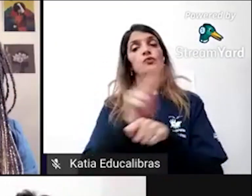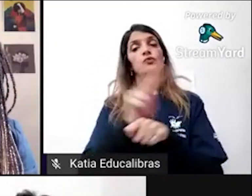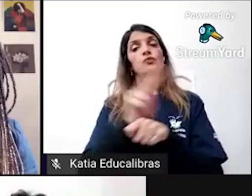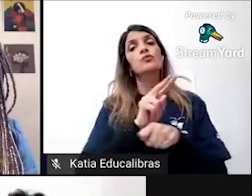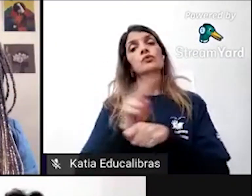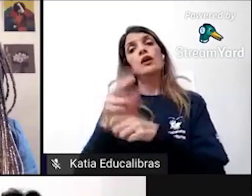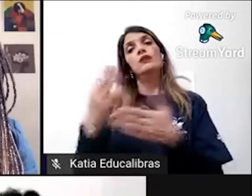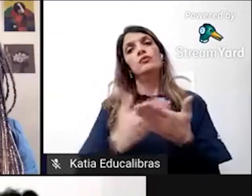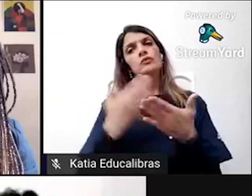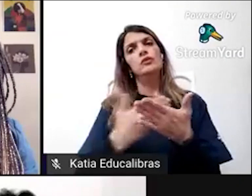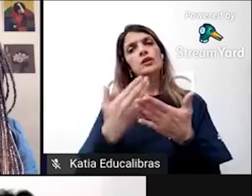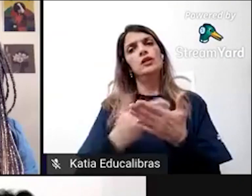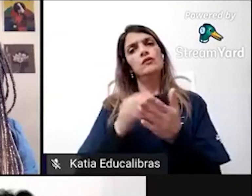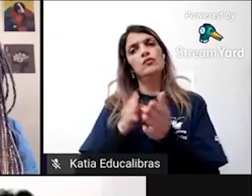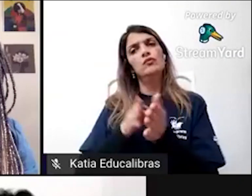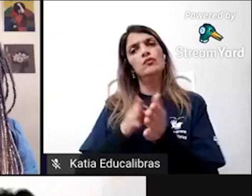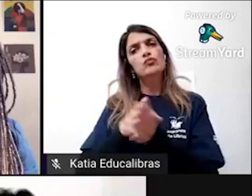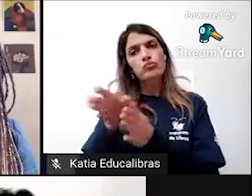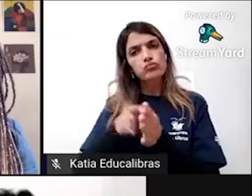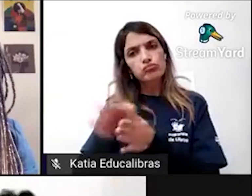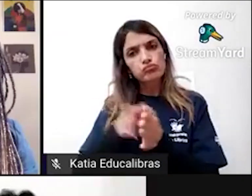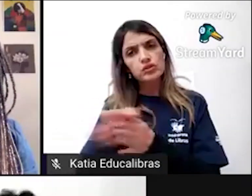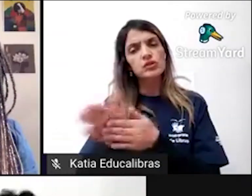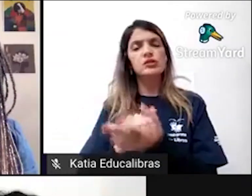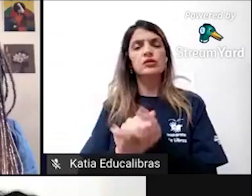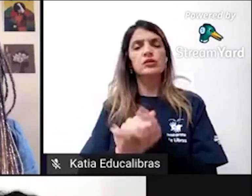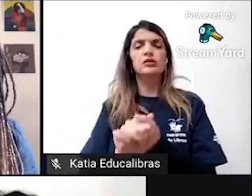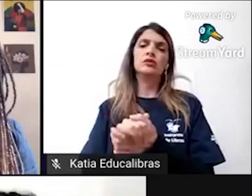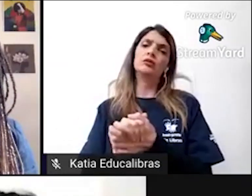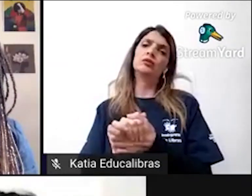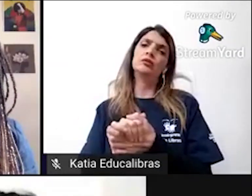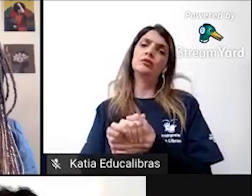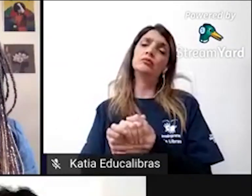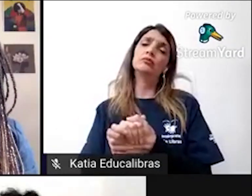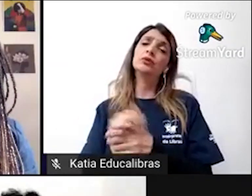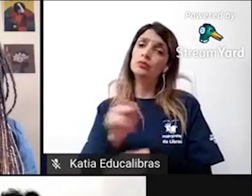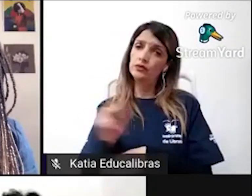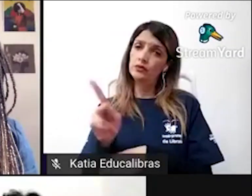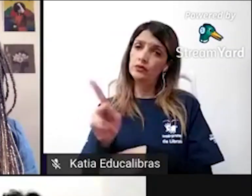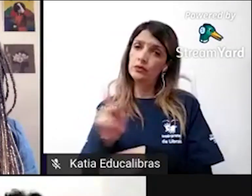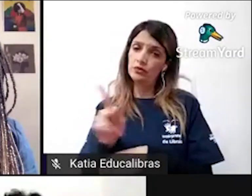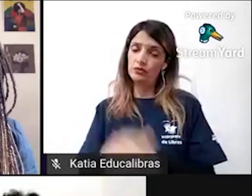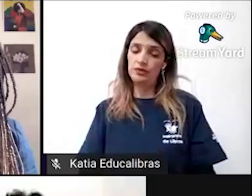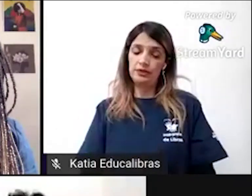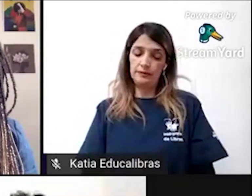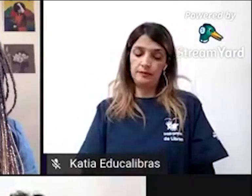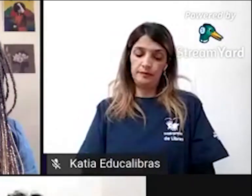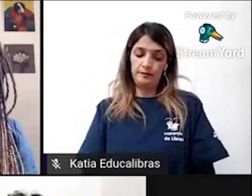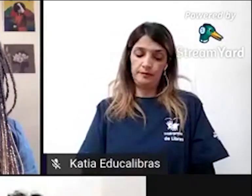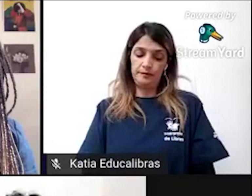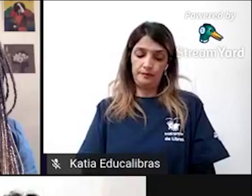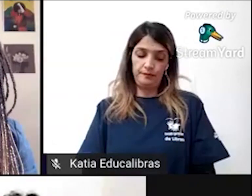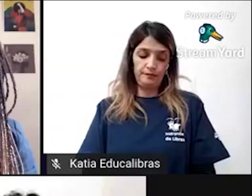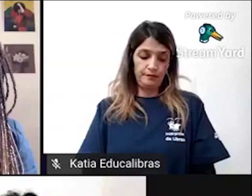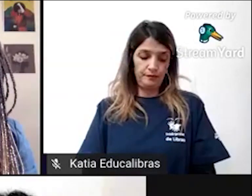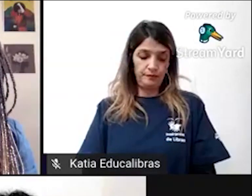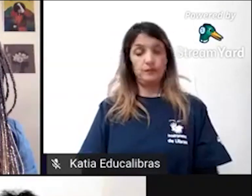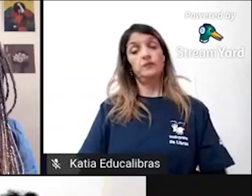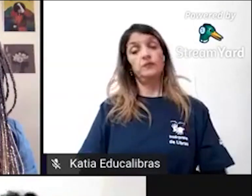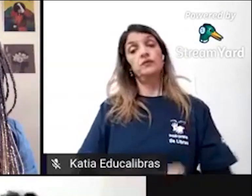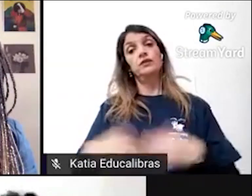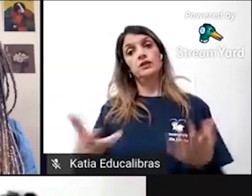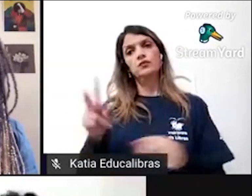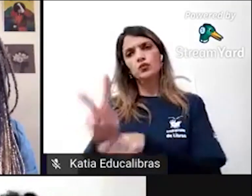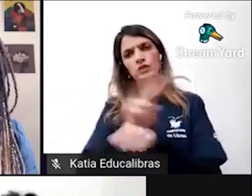Esse livro realmente é uma orientação para os educadores. Bom, vamos nos cuidar da